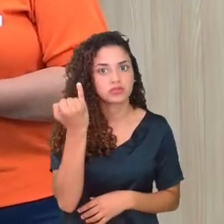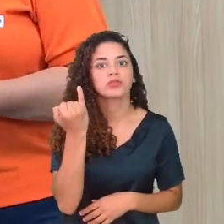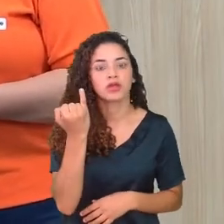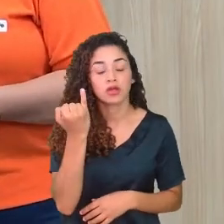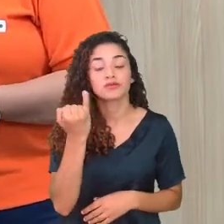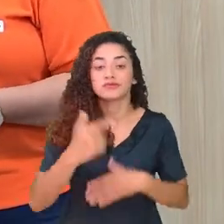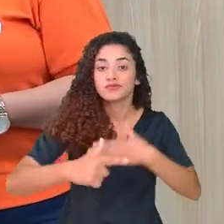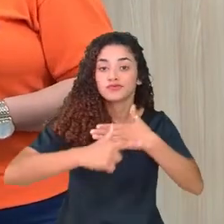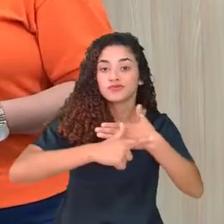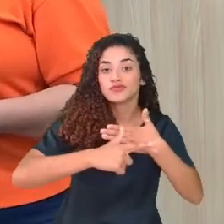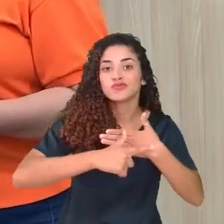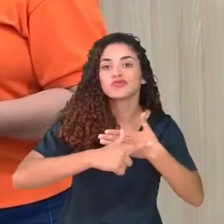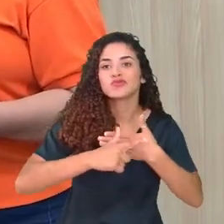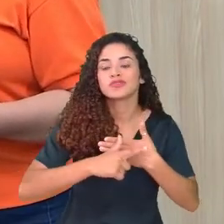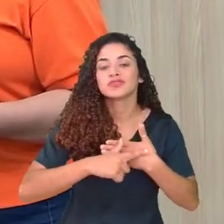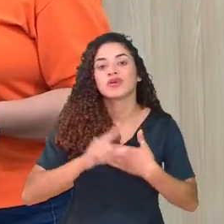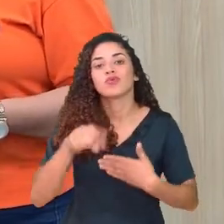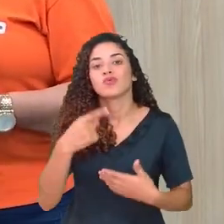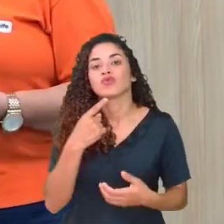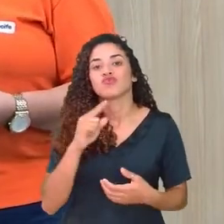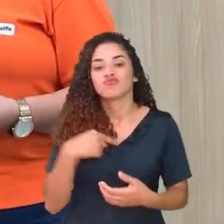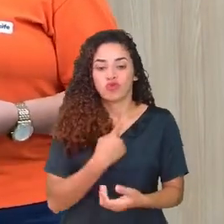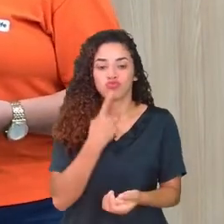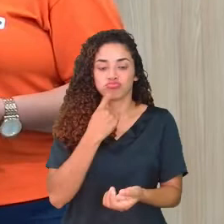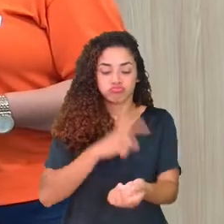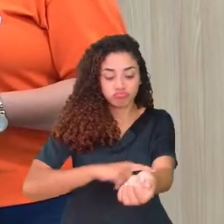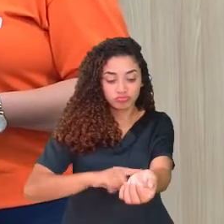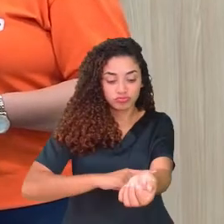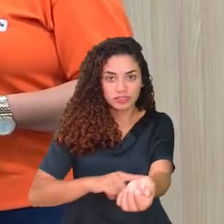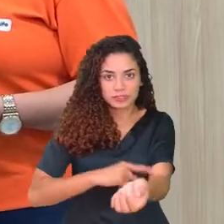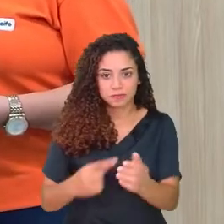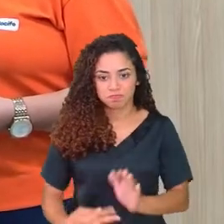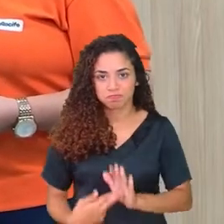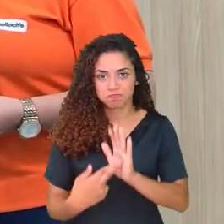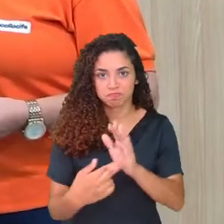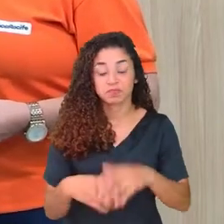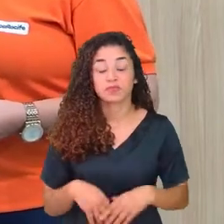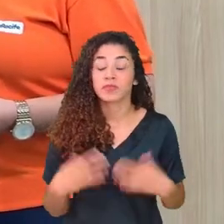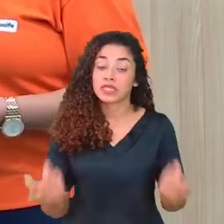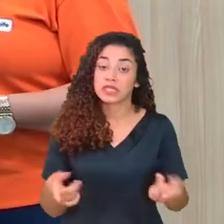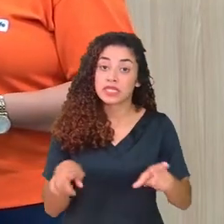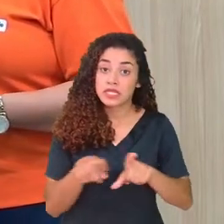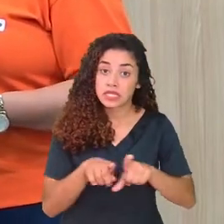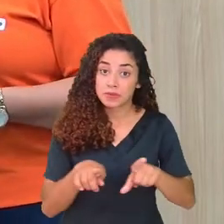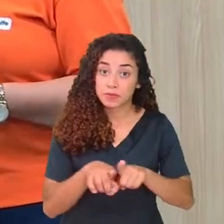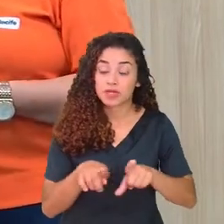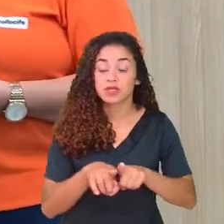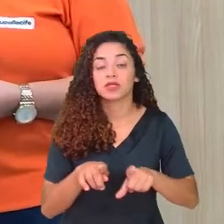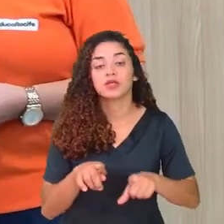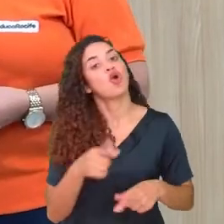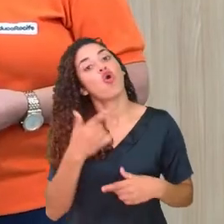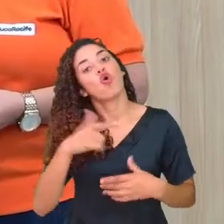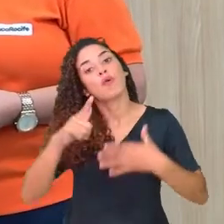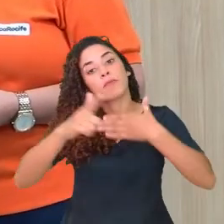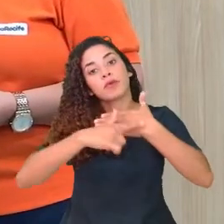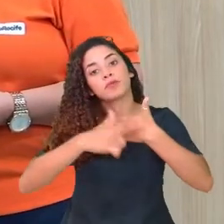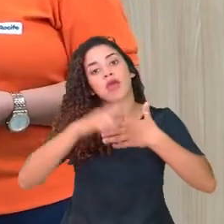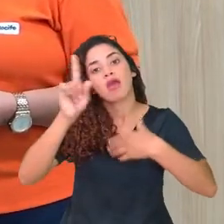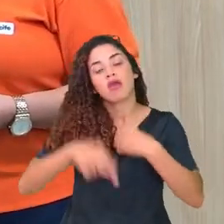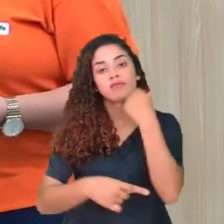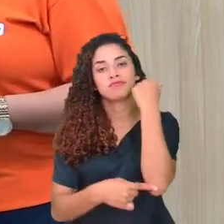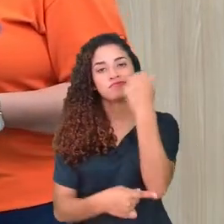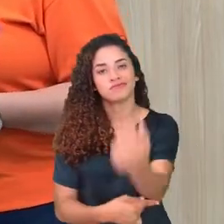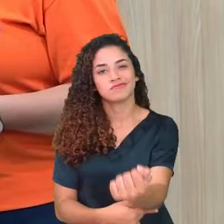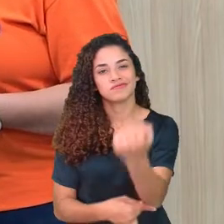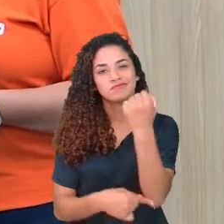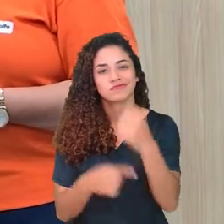na função aí que o nosso sangue apresenta. Também uma outra função é a questão da articulação. Então,